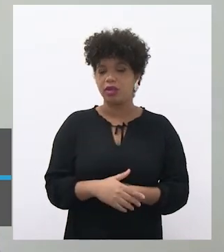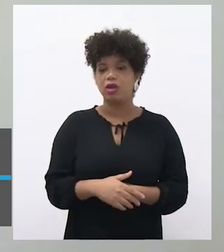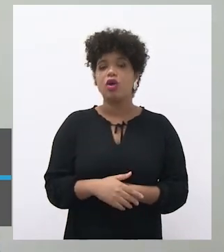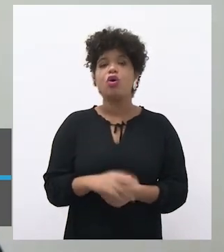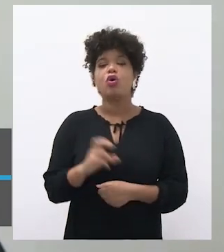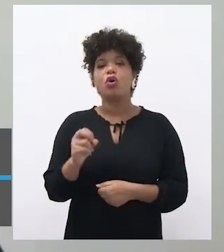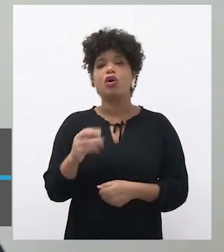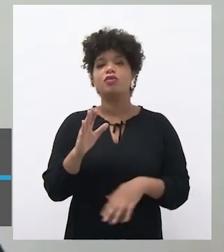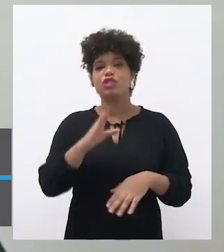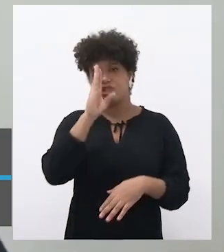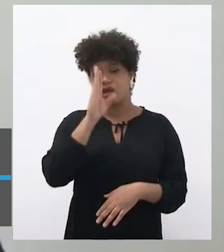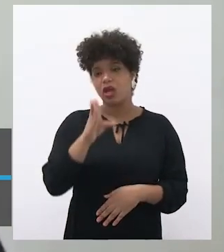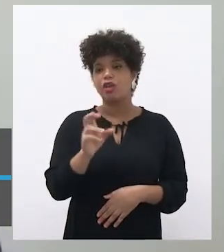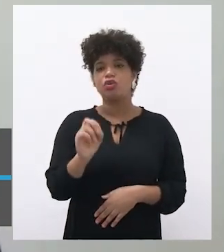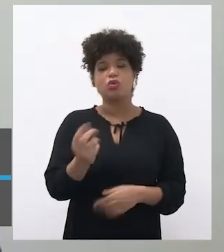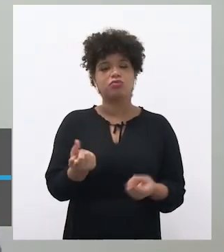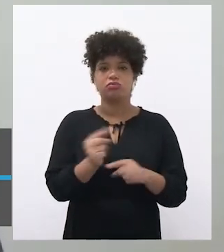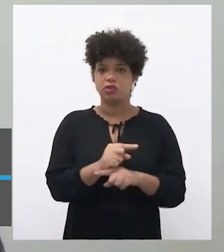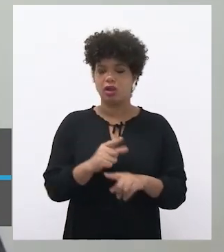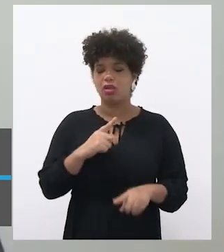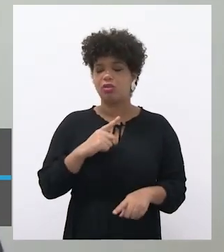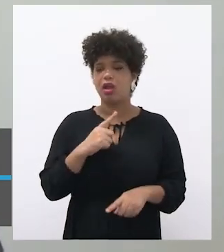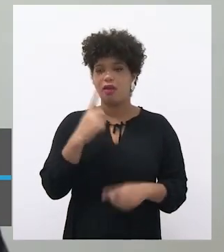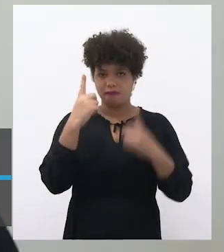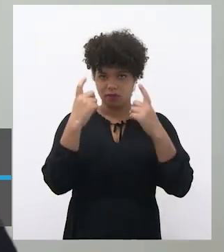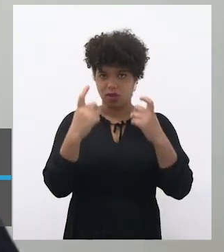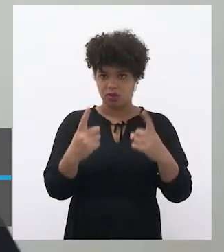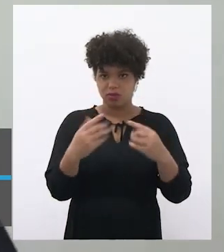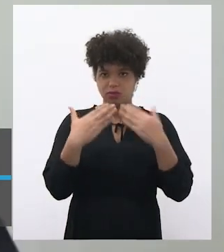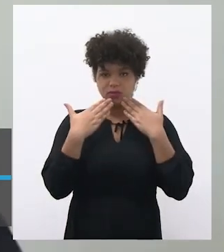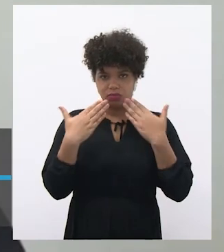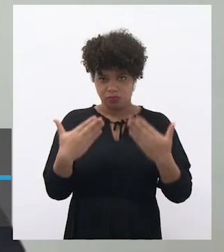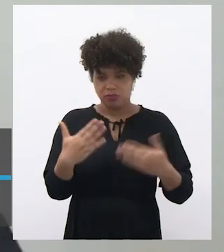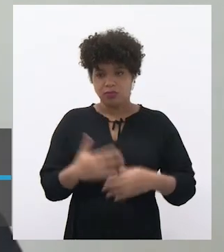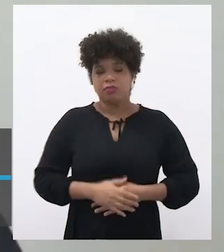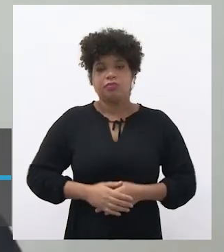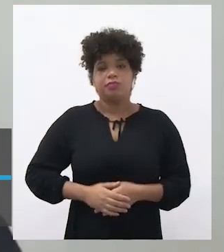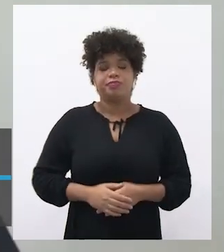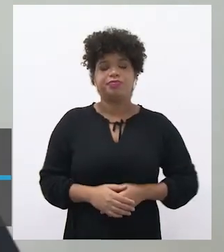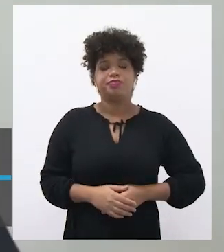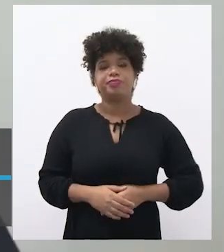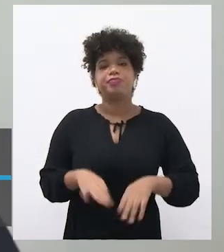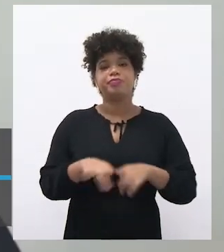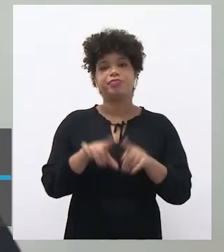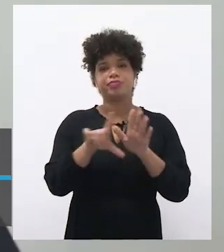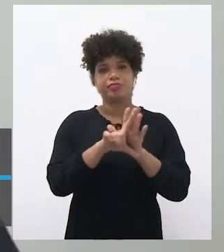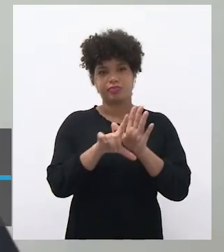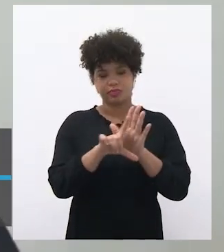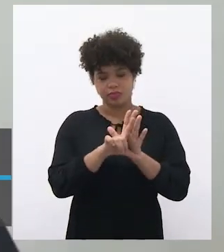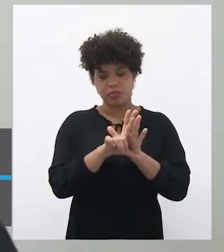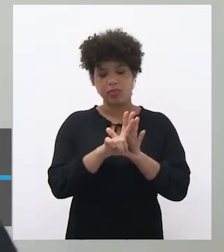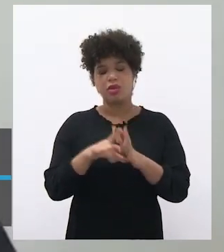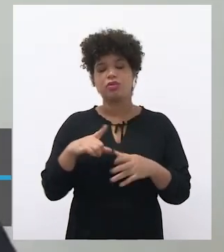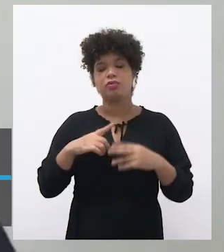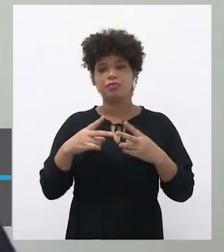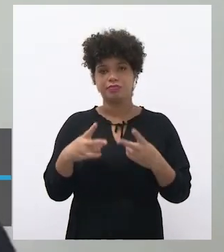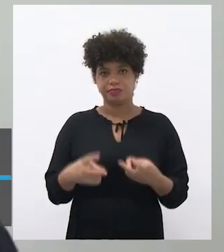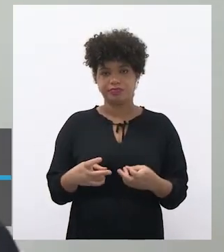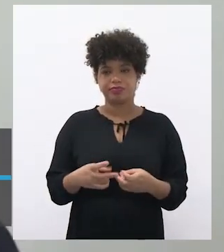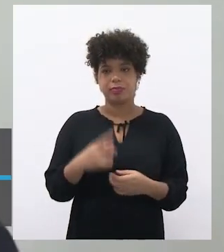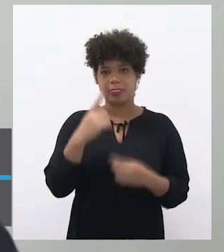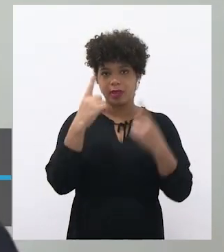enumera ou elenca um conjunto dessas medidas de minoração dos efeitos da violência, dentre as quais eu destacaria aqui a própria previsão,